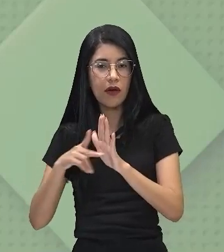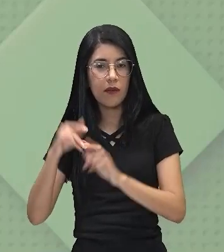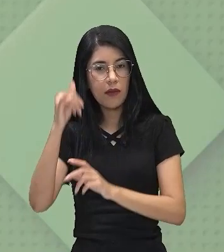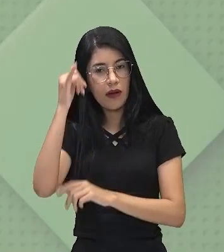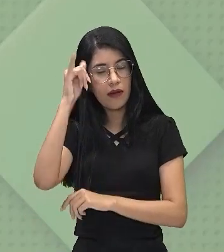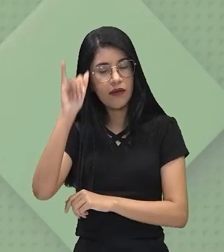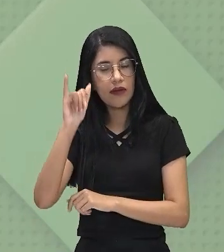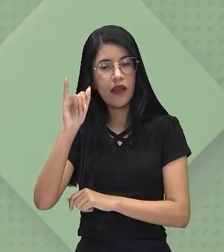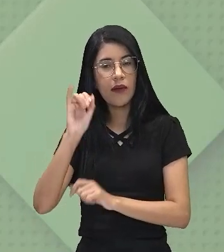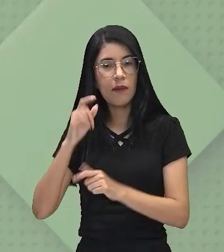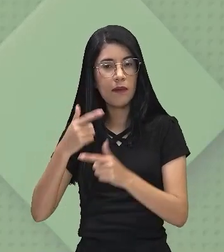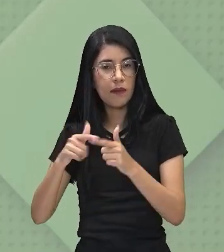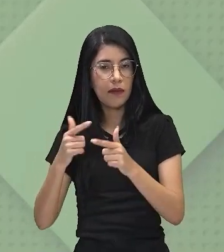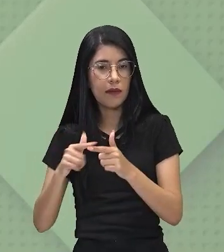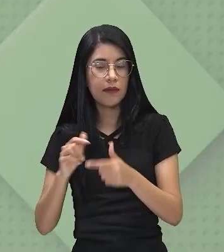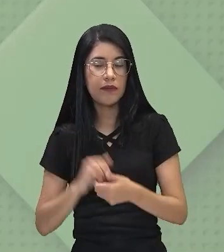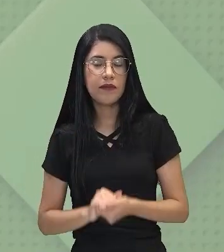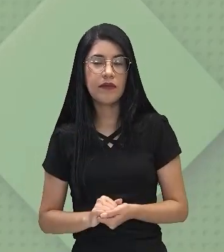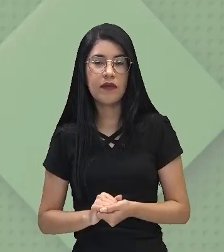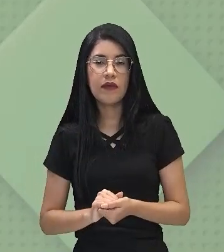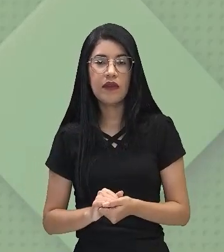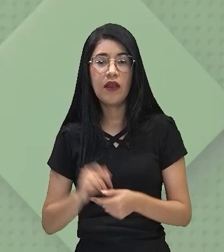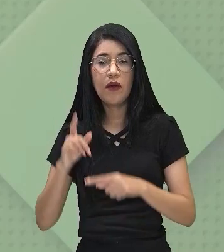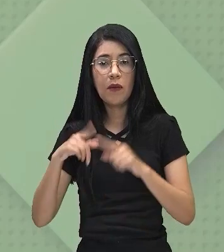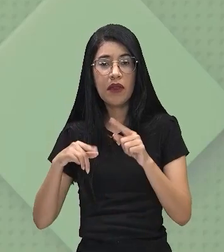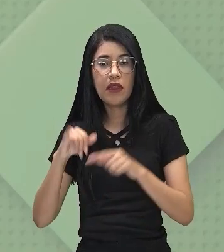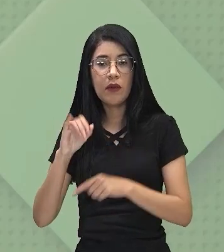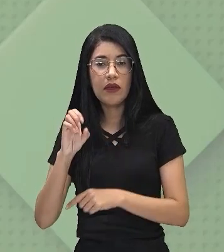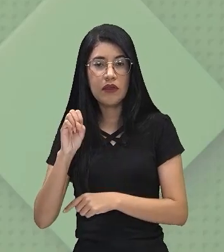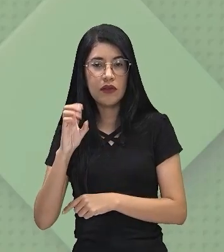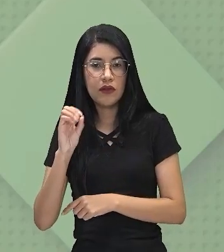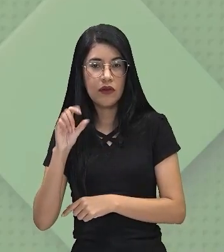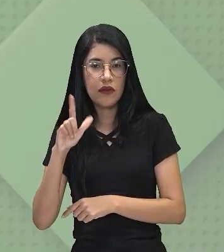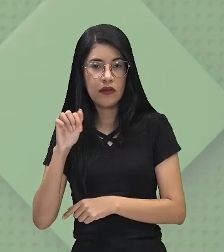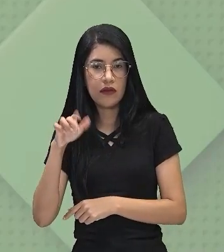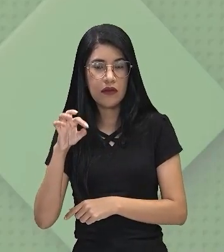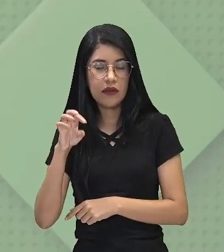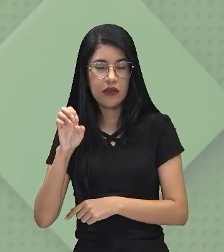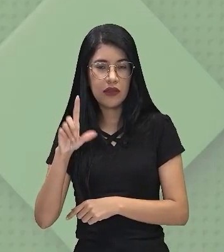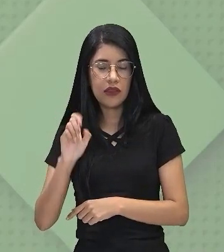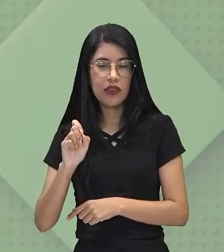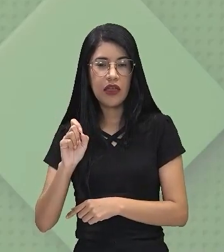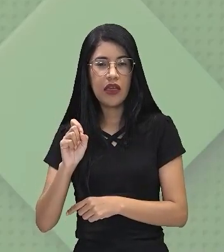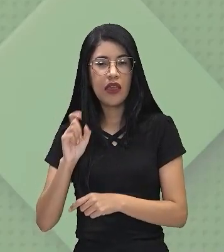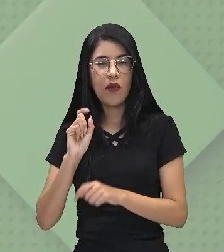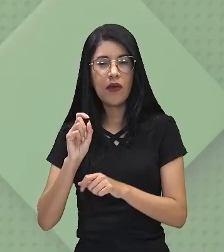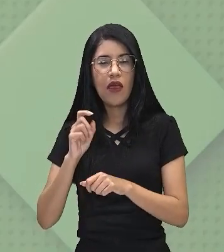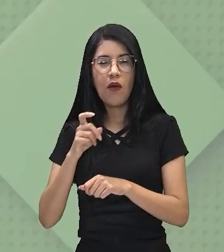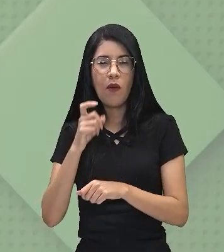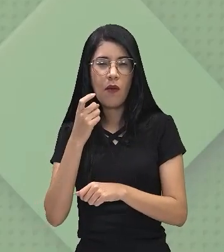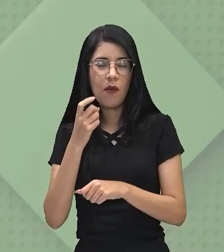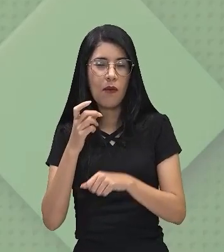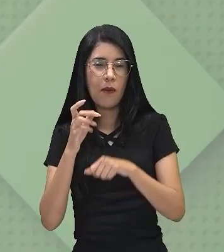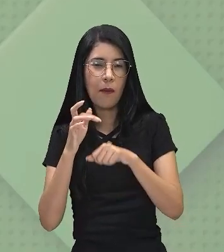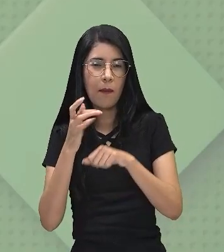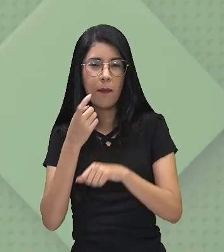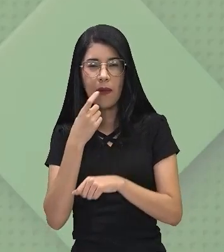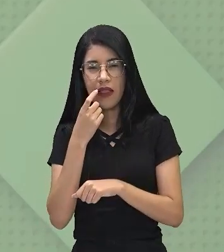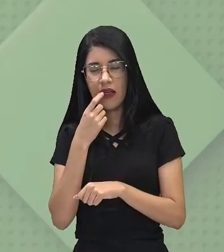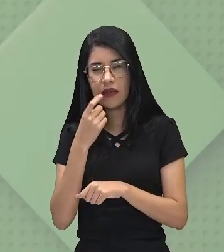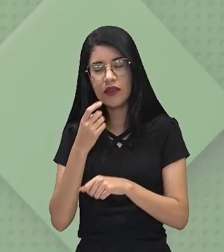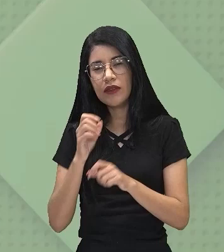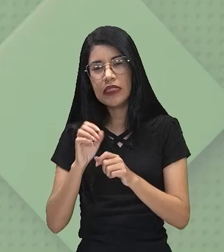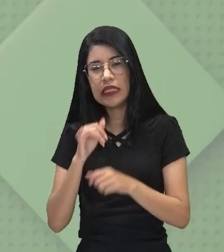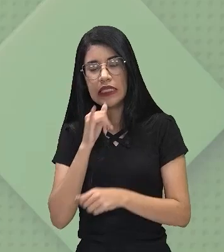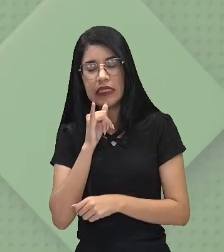ser revestido por um material isolante, né, que é muitas das vezes um plástico, né, que no caso, se a gente fosse pegar